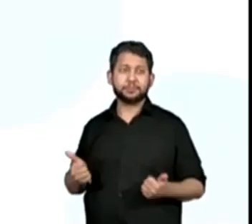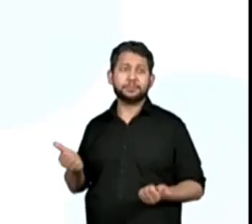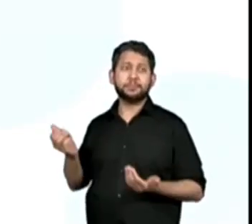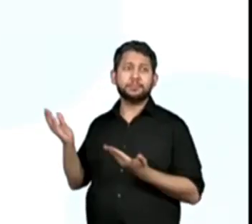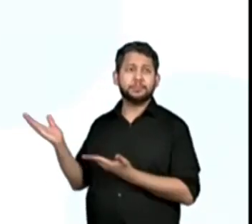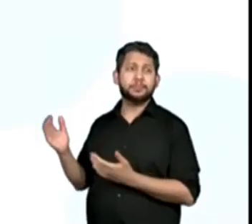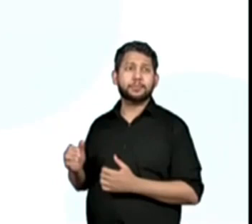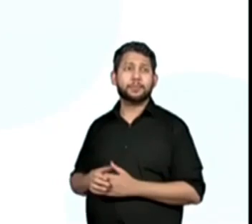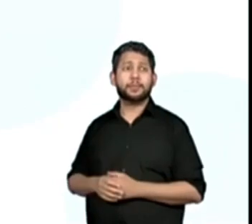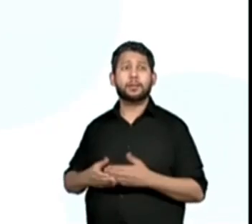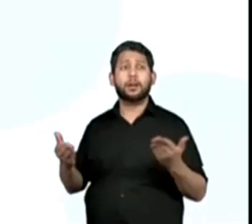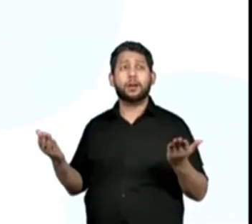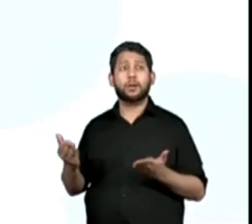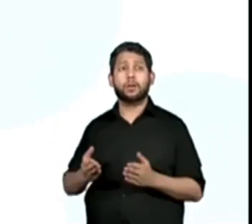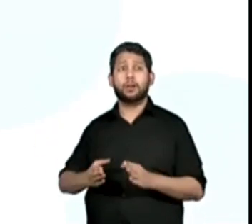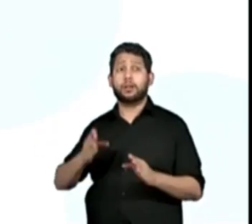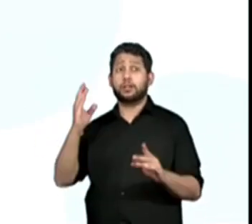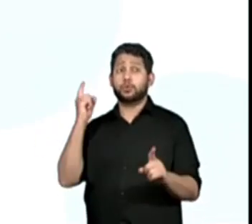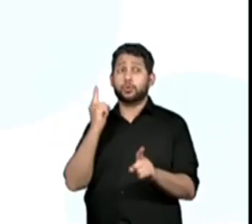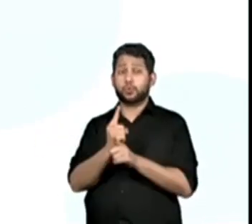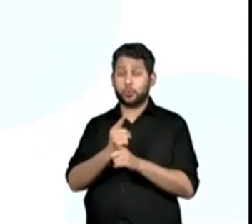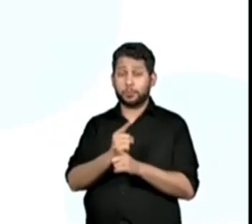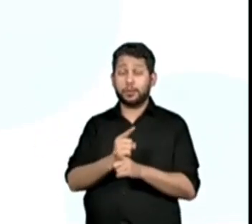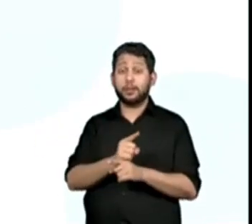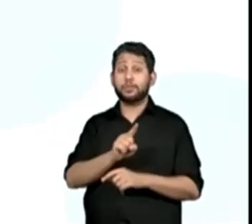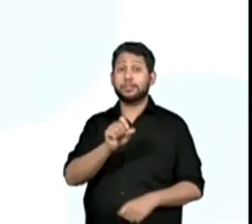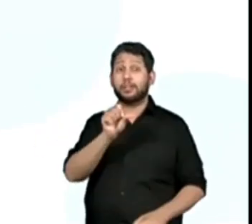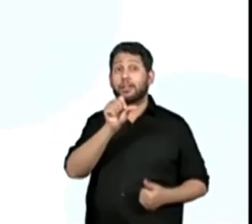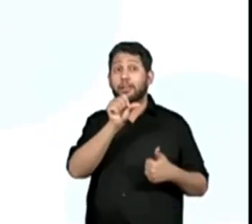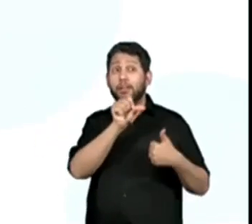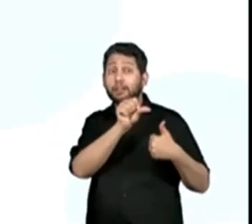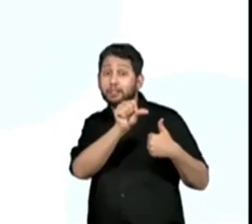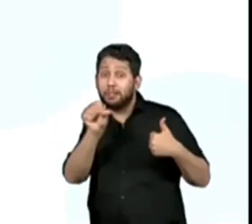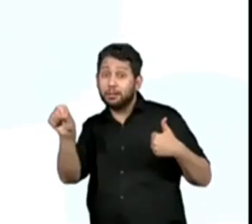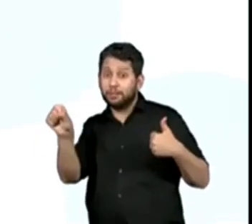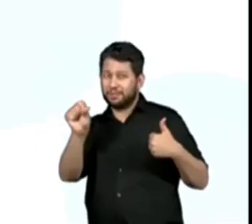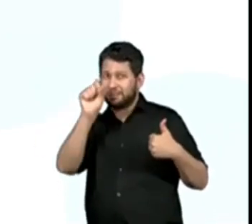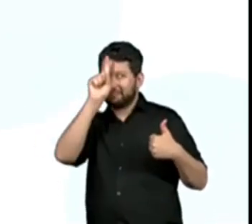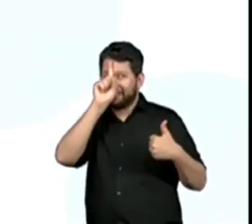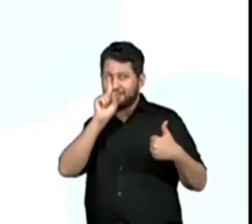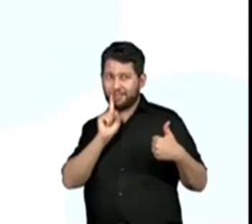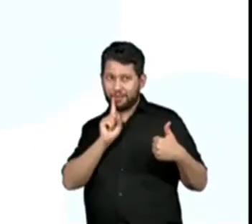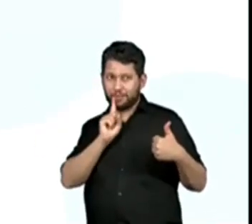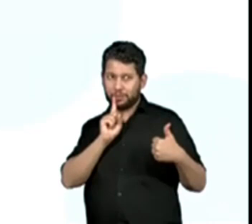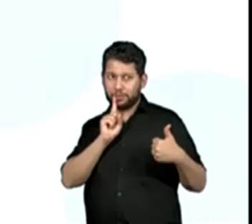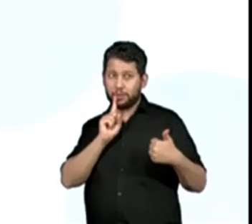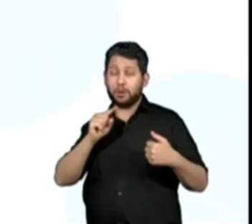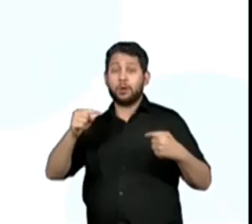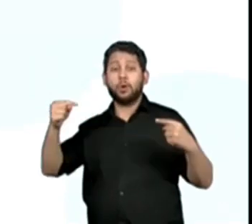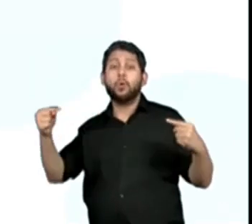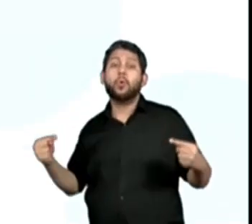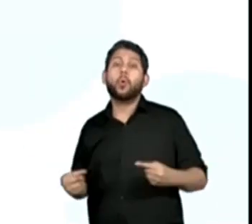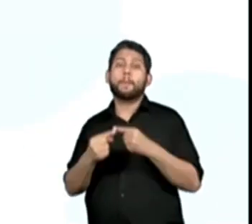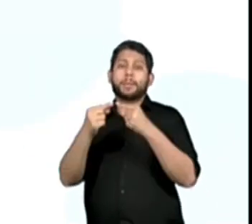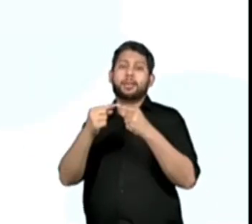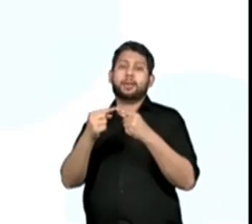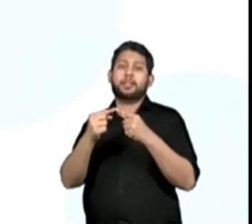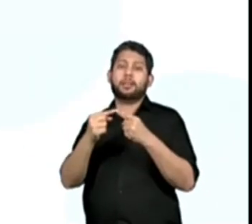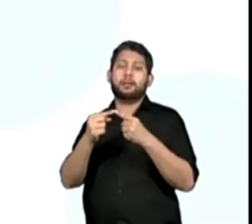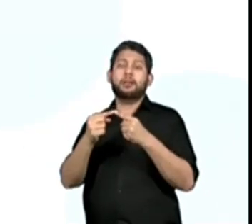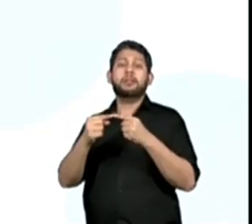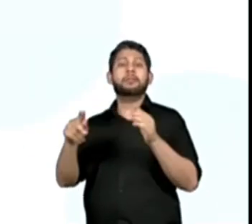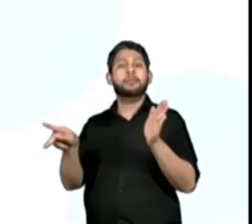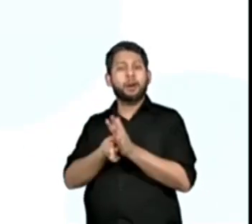Aqui, localize e grife na tirinha. Então, nós vamos grifar de amarelo